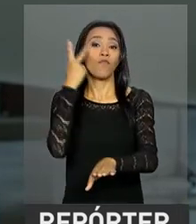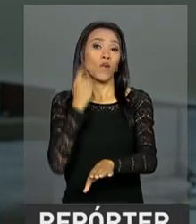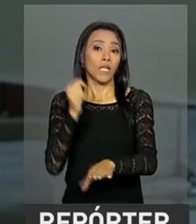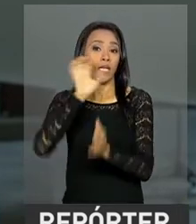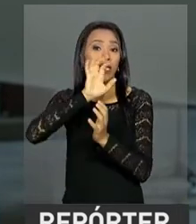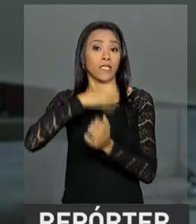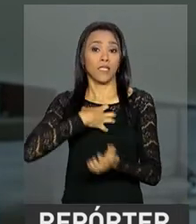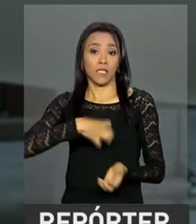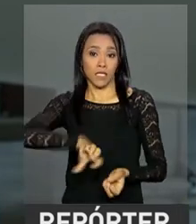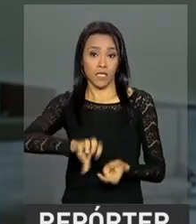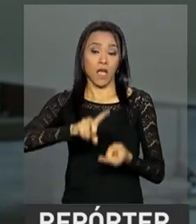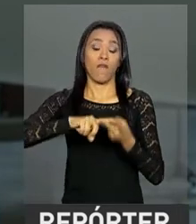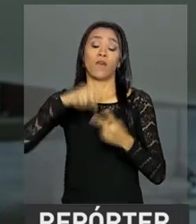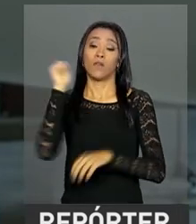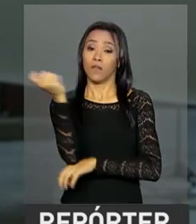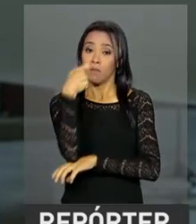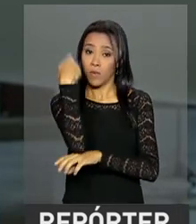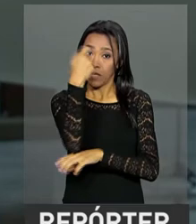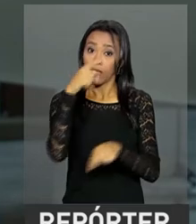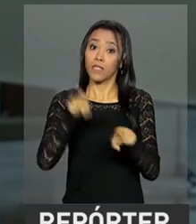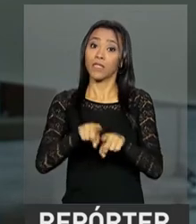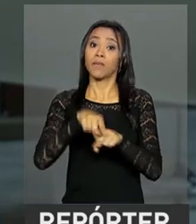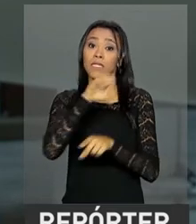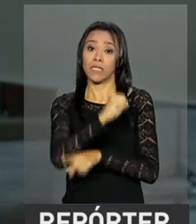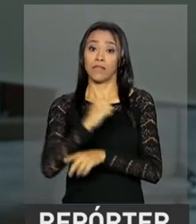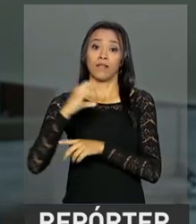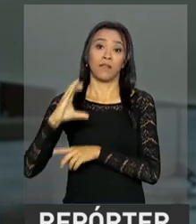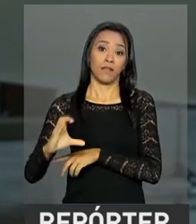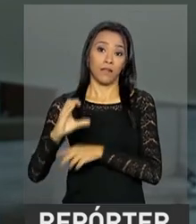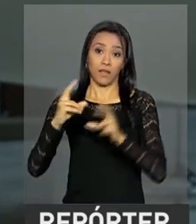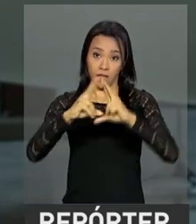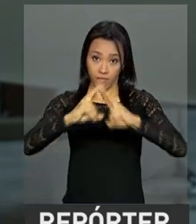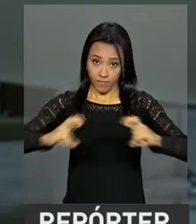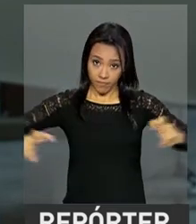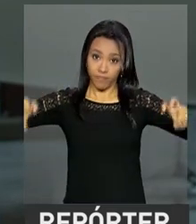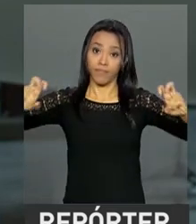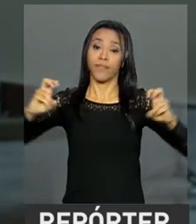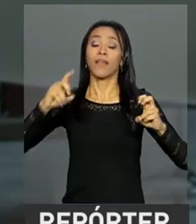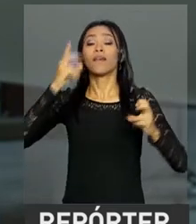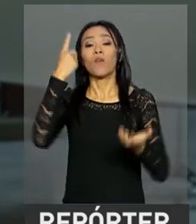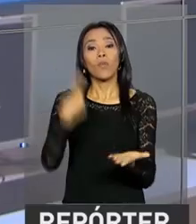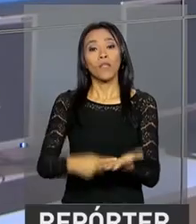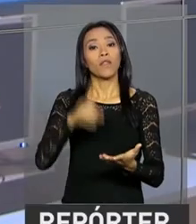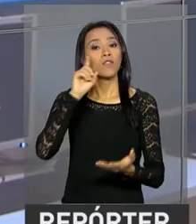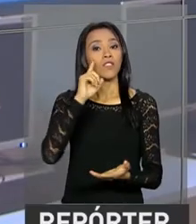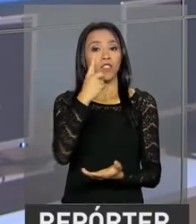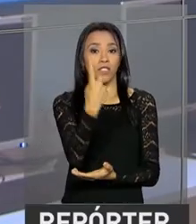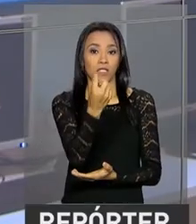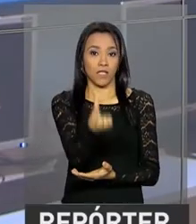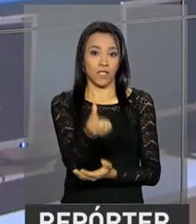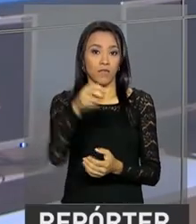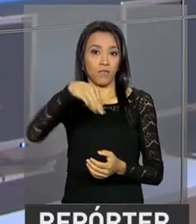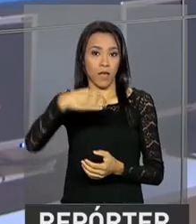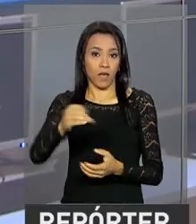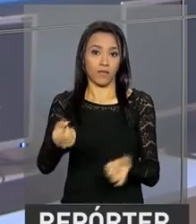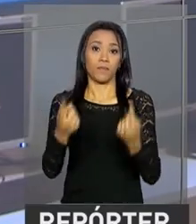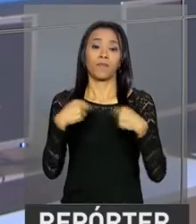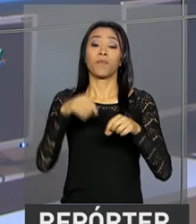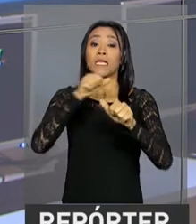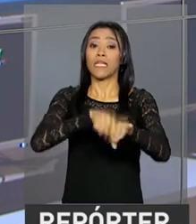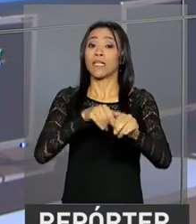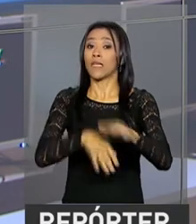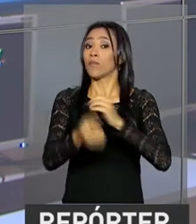porto alegre e florianópolis que estão marcados para o próximo dia 16 de março em setembro do ano passado